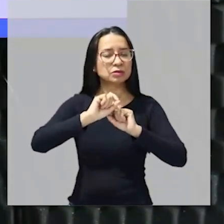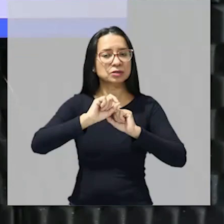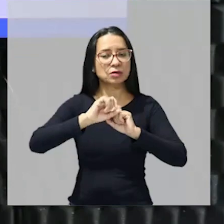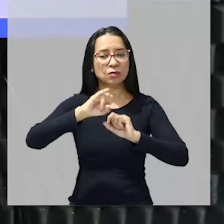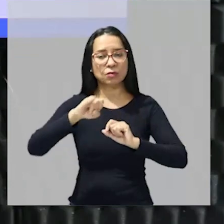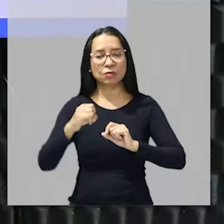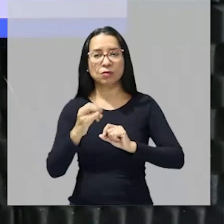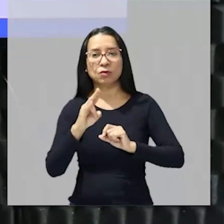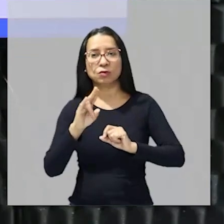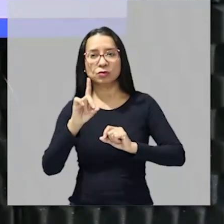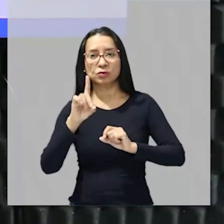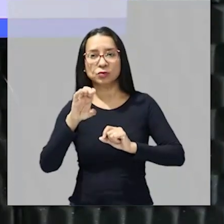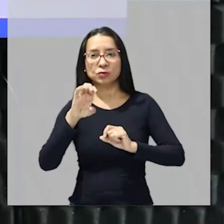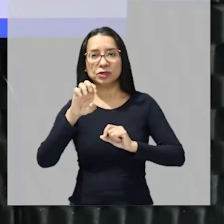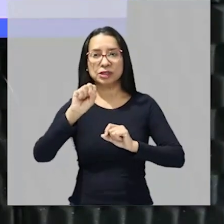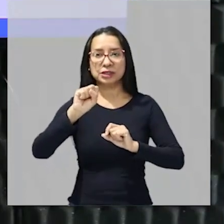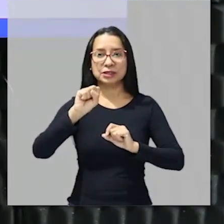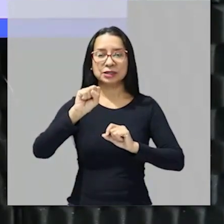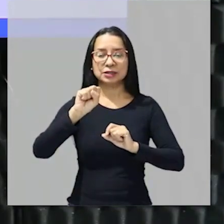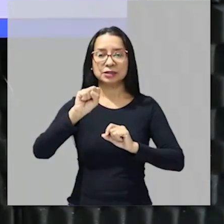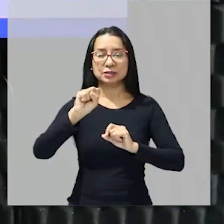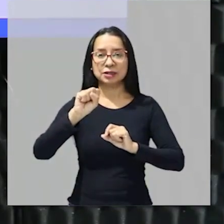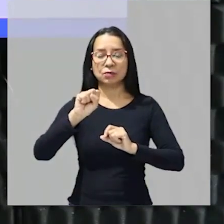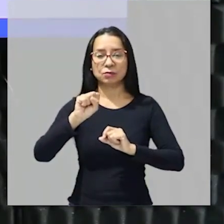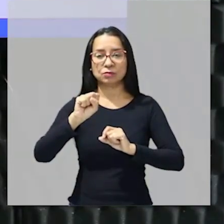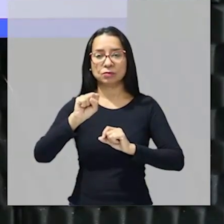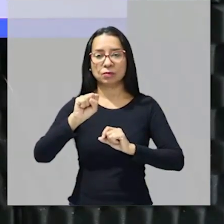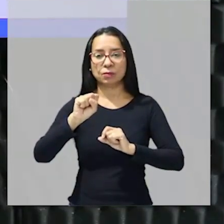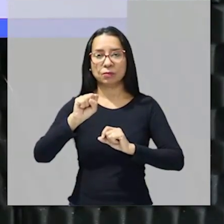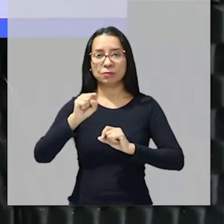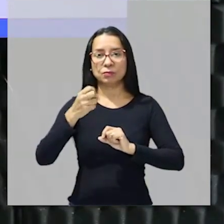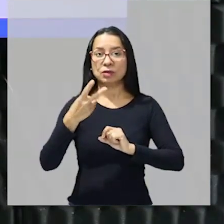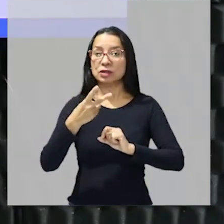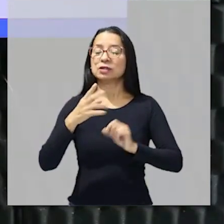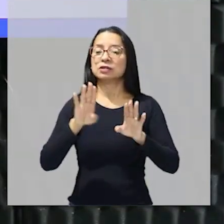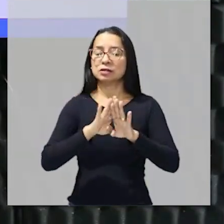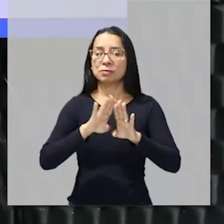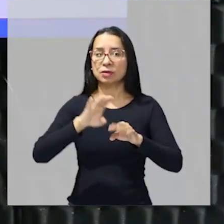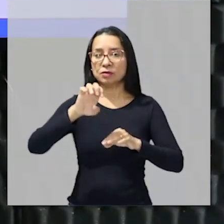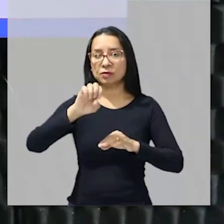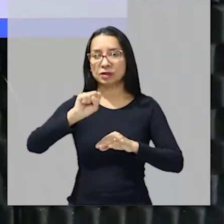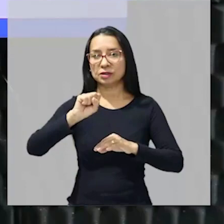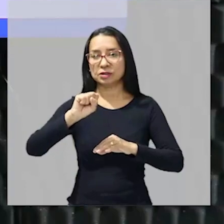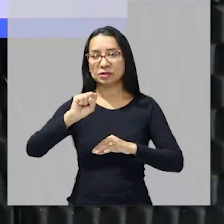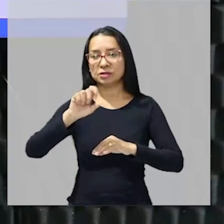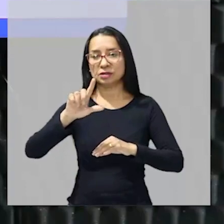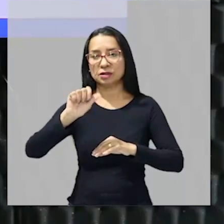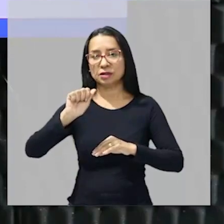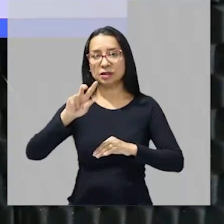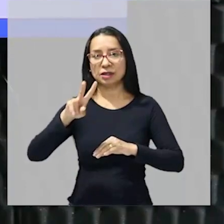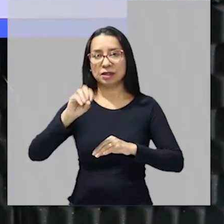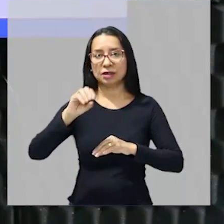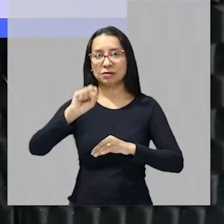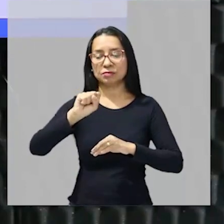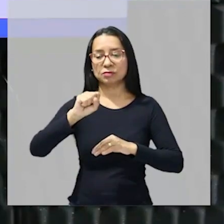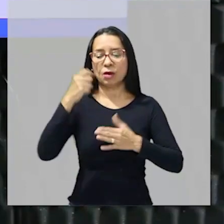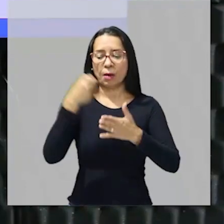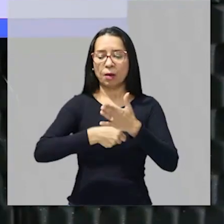mesmo eslavos, principalmente com essas duas etnias. Ou seja, para combater as práticas do